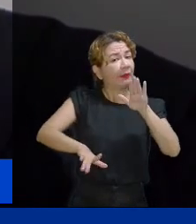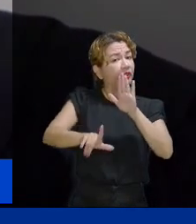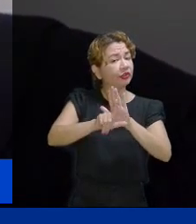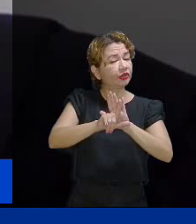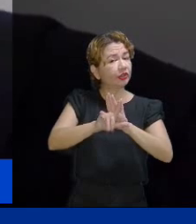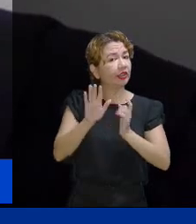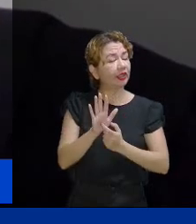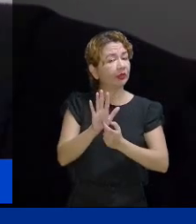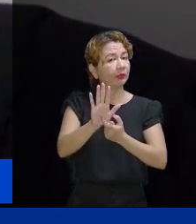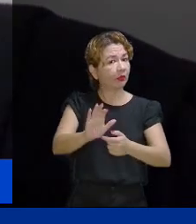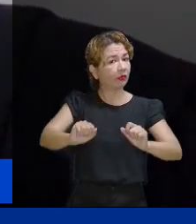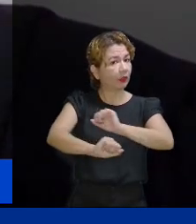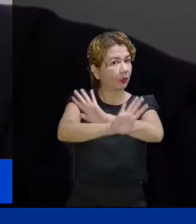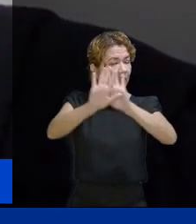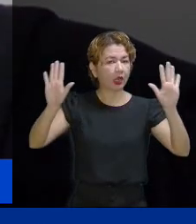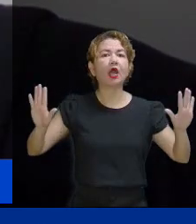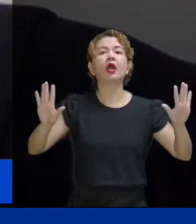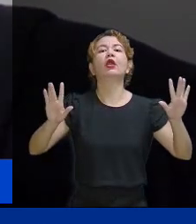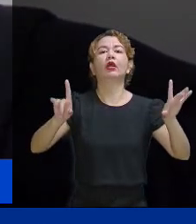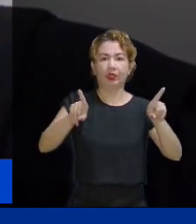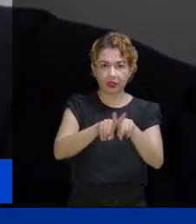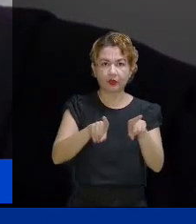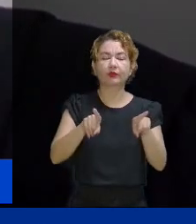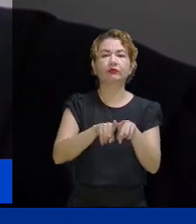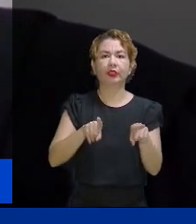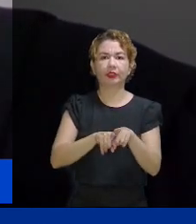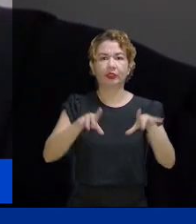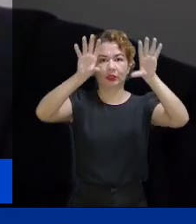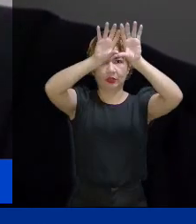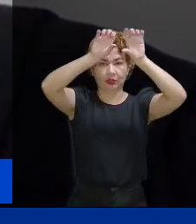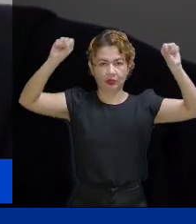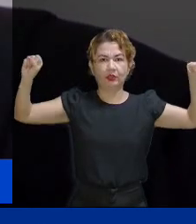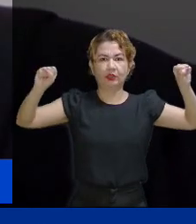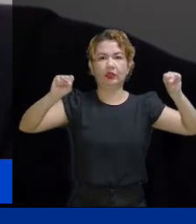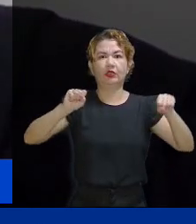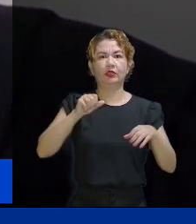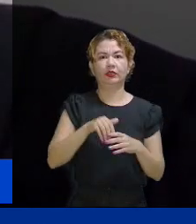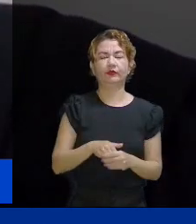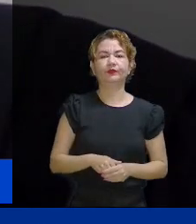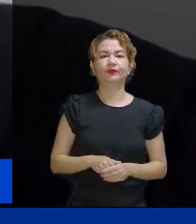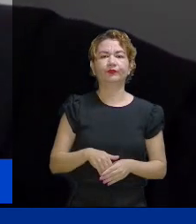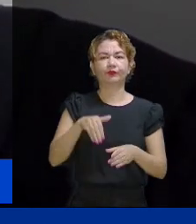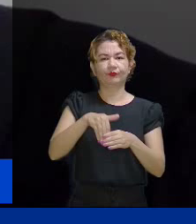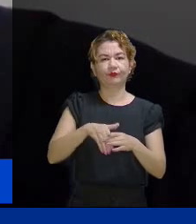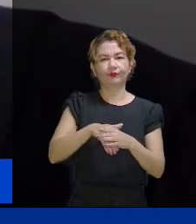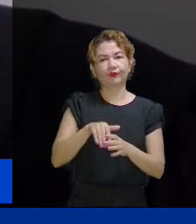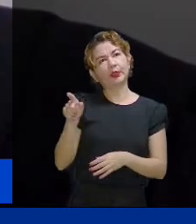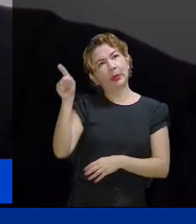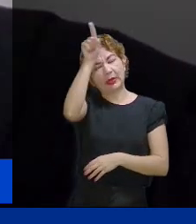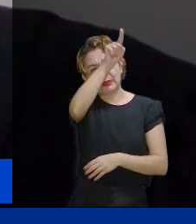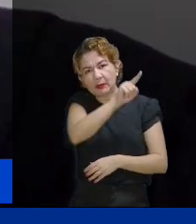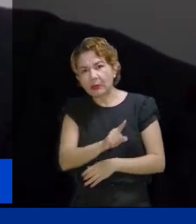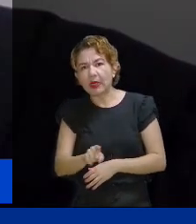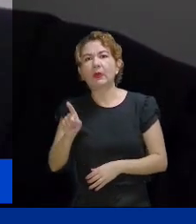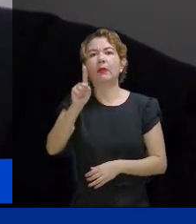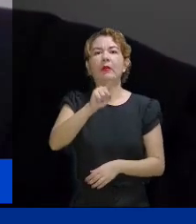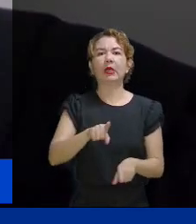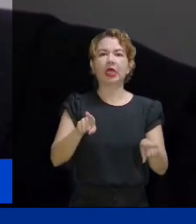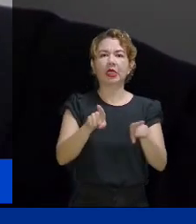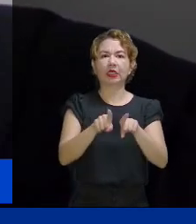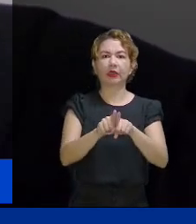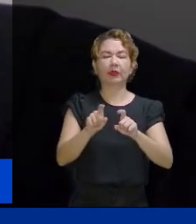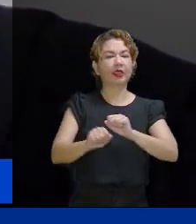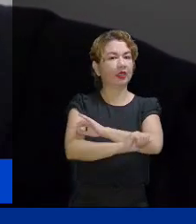lei expressa. Da mesma forma, os tribunais regionais eleitorais também têm esse mesmo sentido. Inclusive,